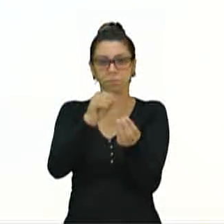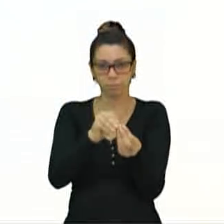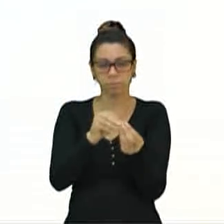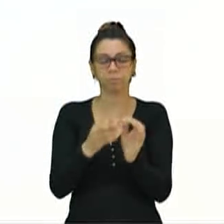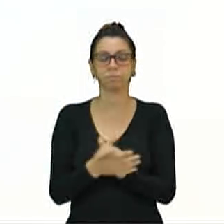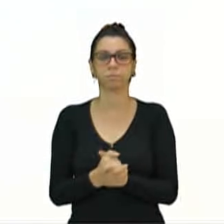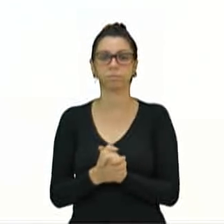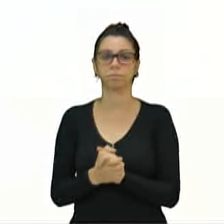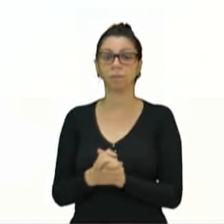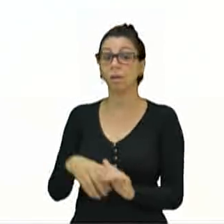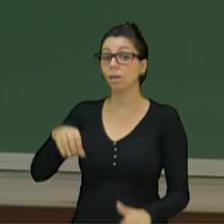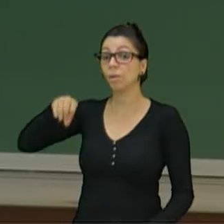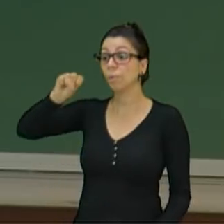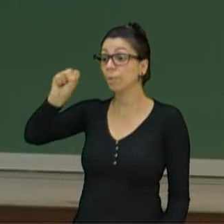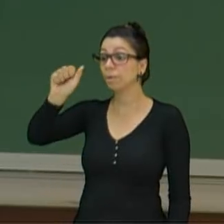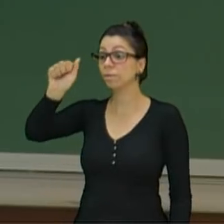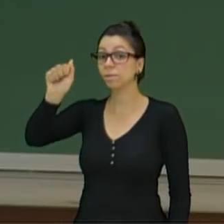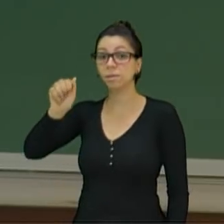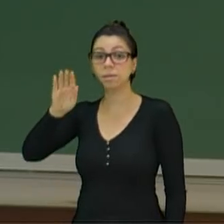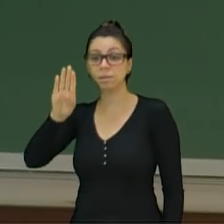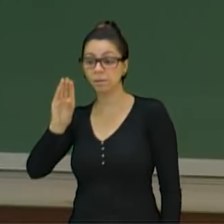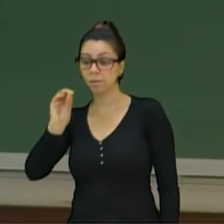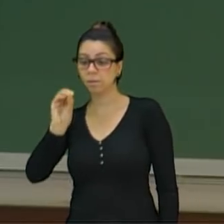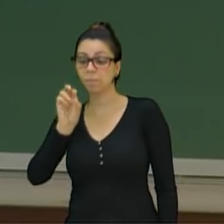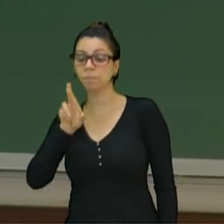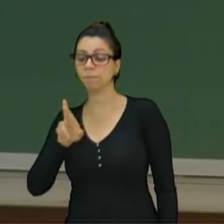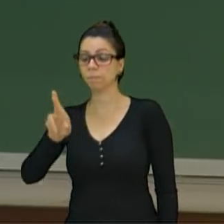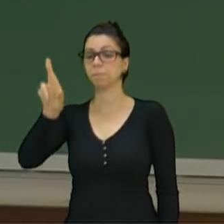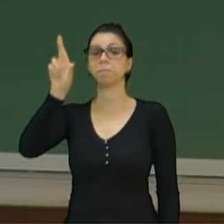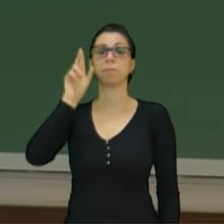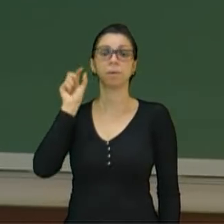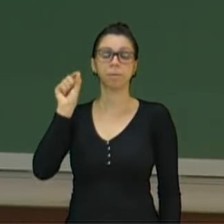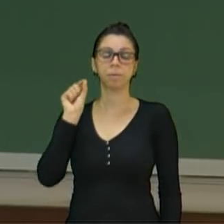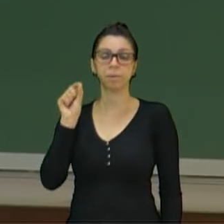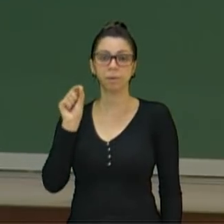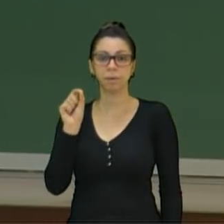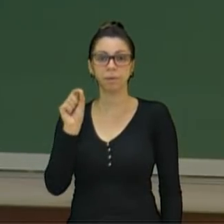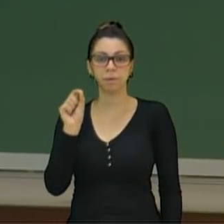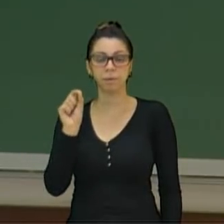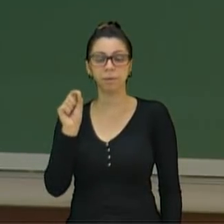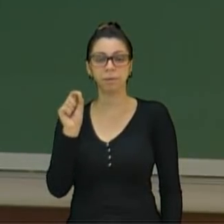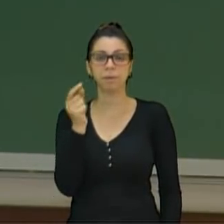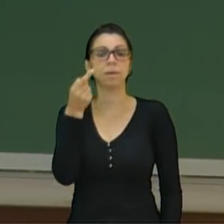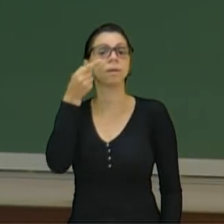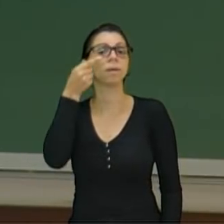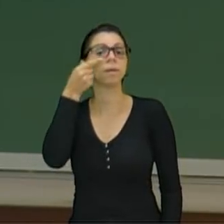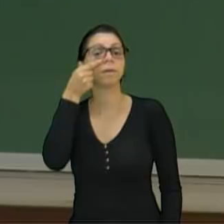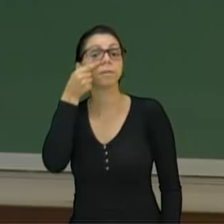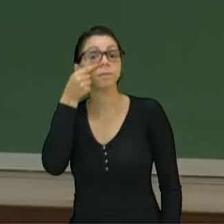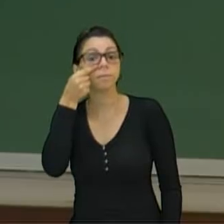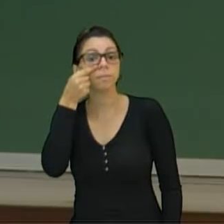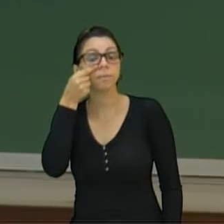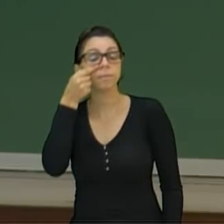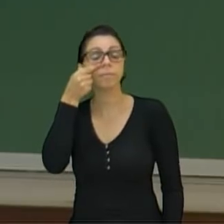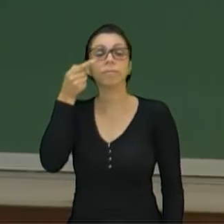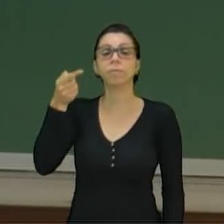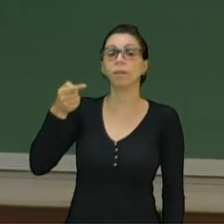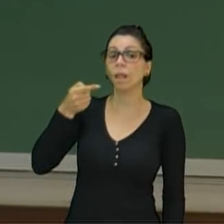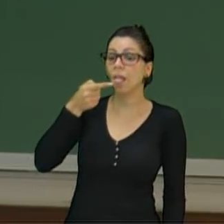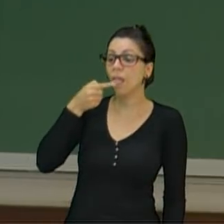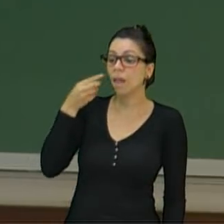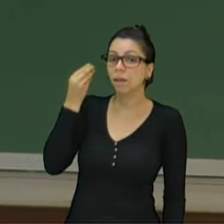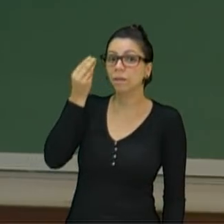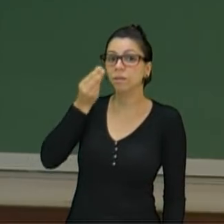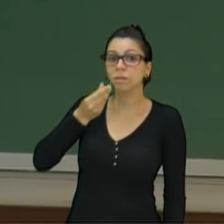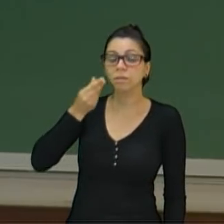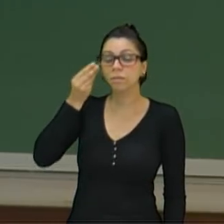Já o sabor é a combinação do paladar, ou seja, da ação da língua, com o